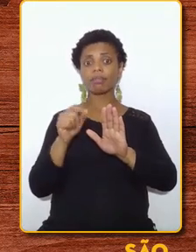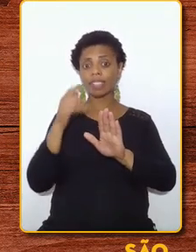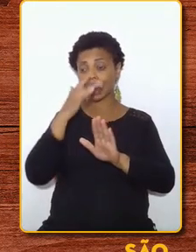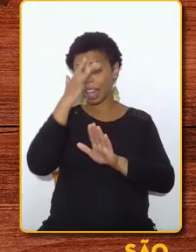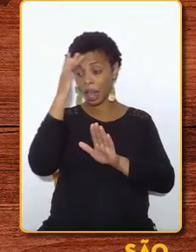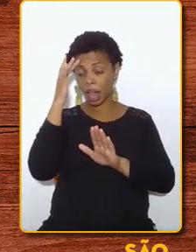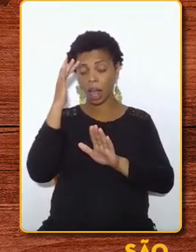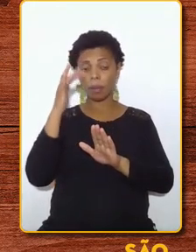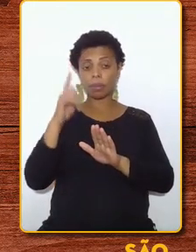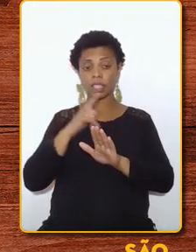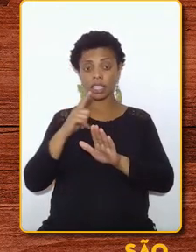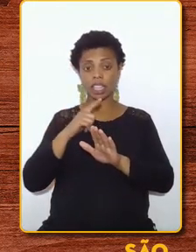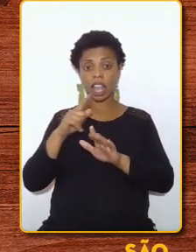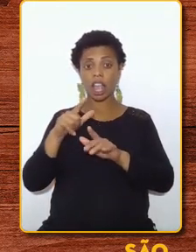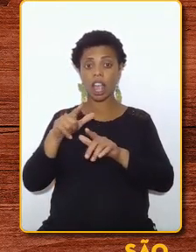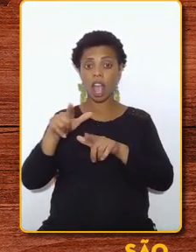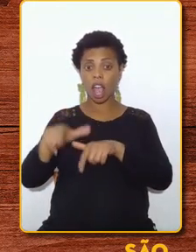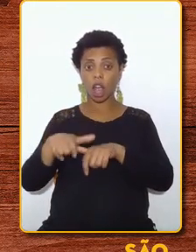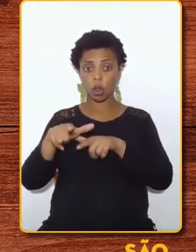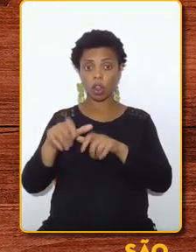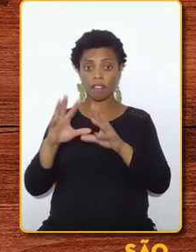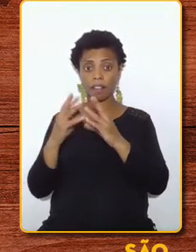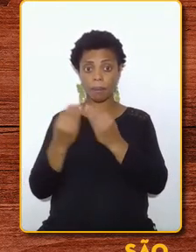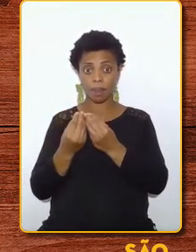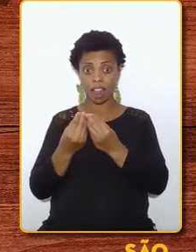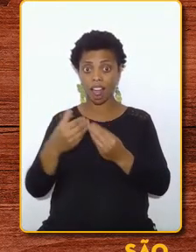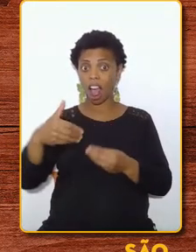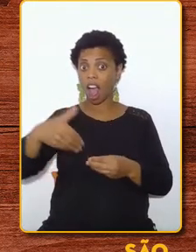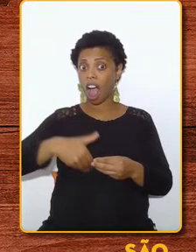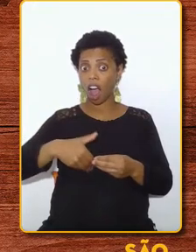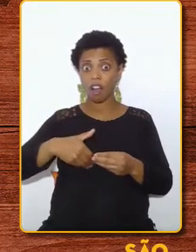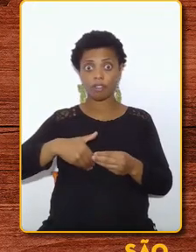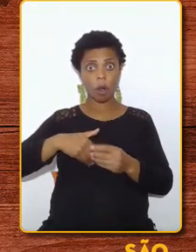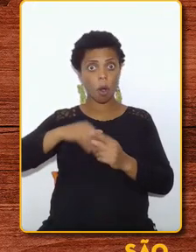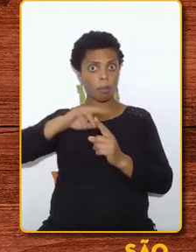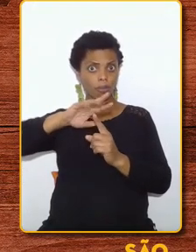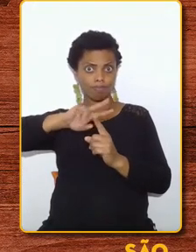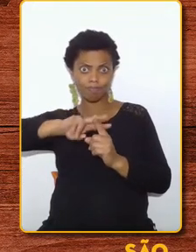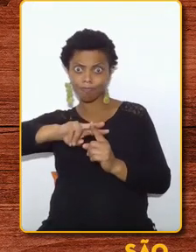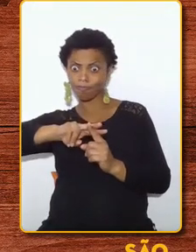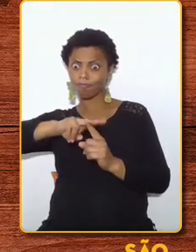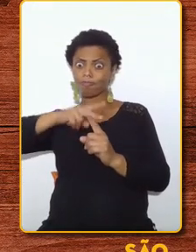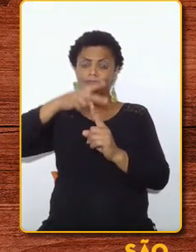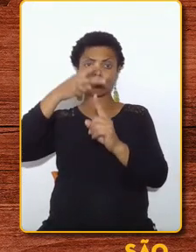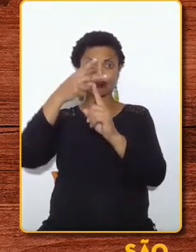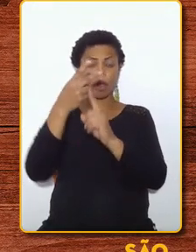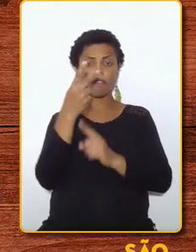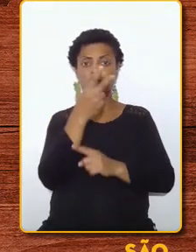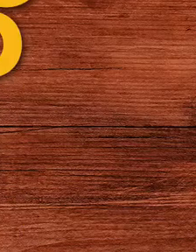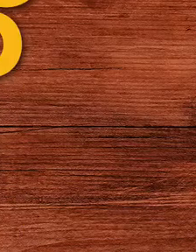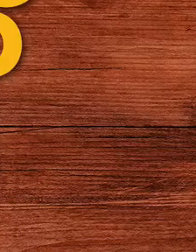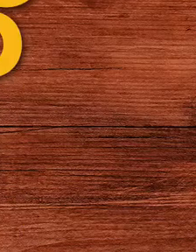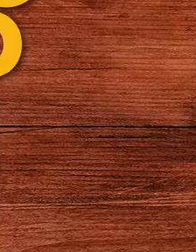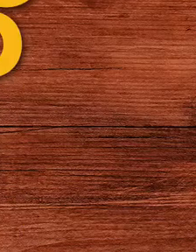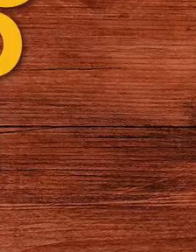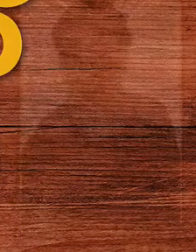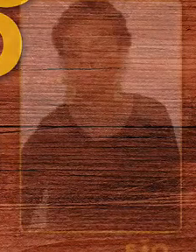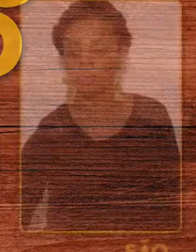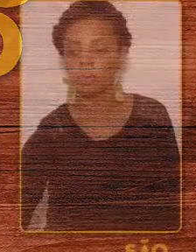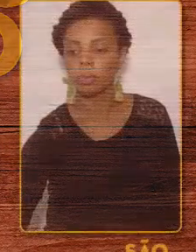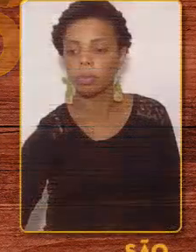a fome salta para quase 22% da insegurança alimentar grave.